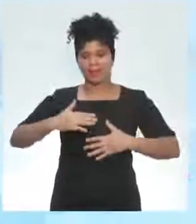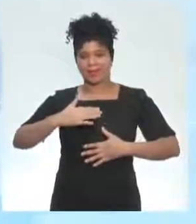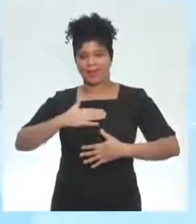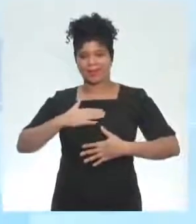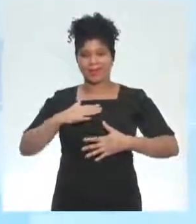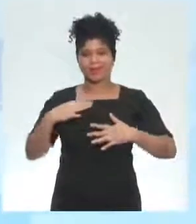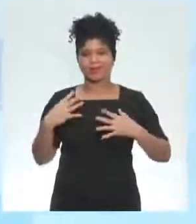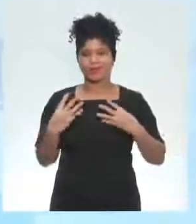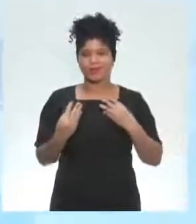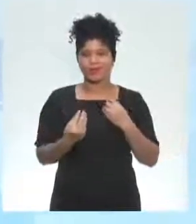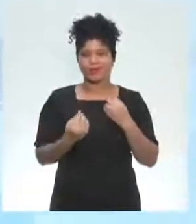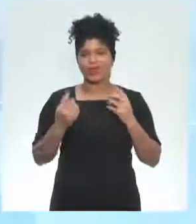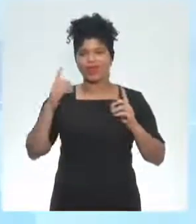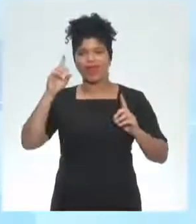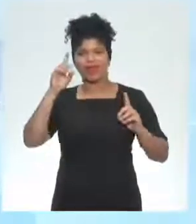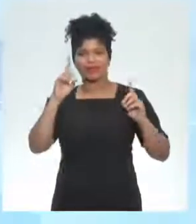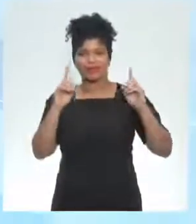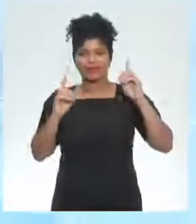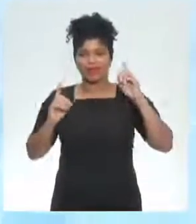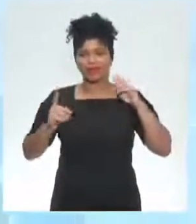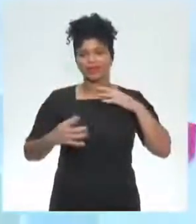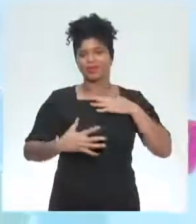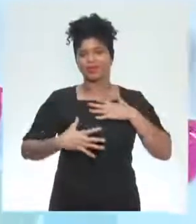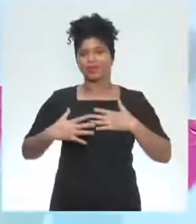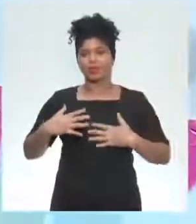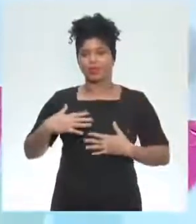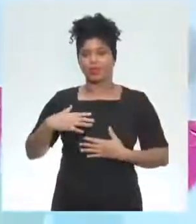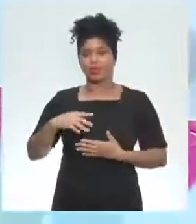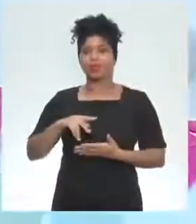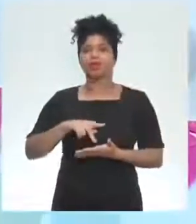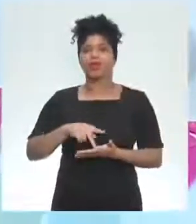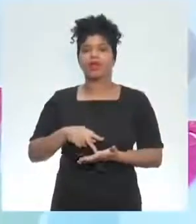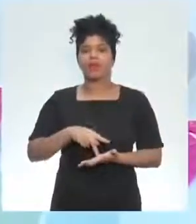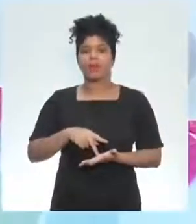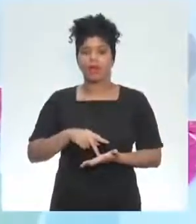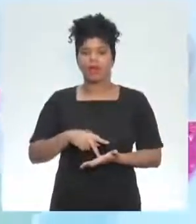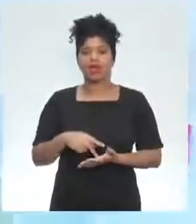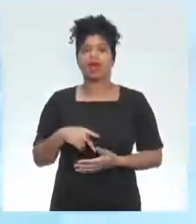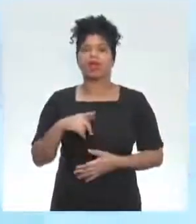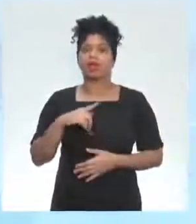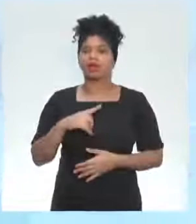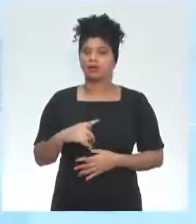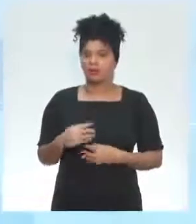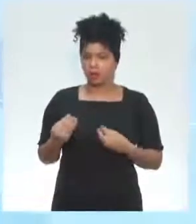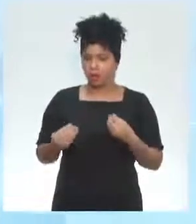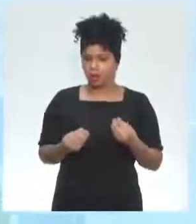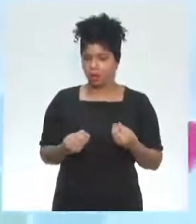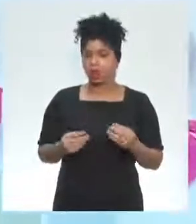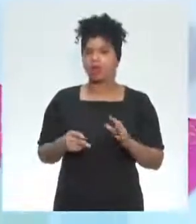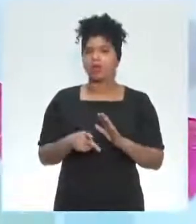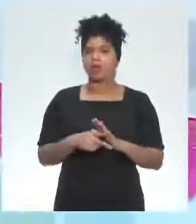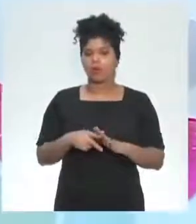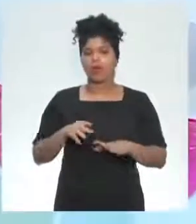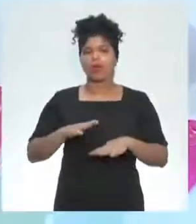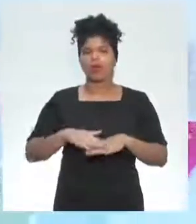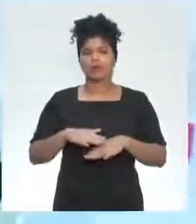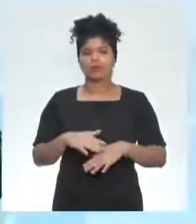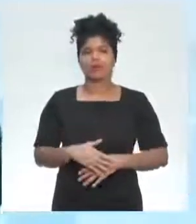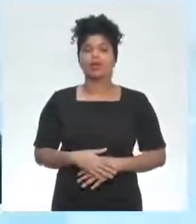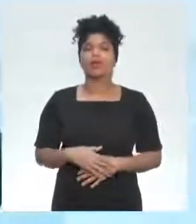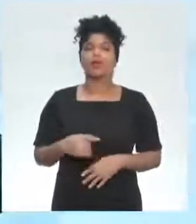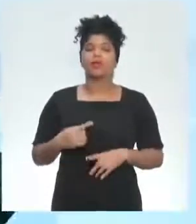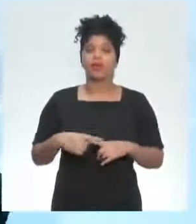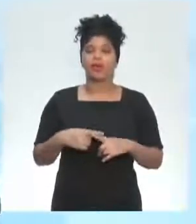os movimentos e gestos do corpo dos seus bailarinos serão validados, né, dentro dessa coreografia, tá bom? Visto que aí